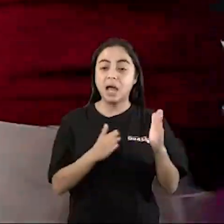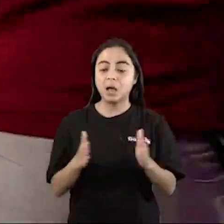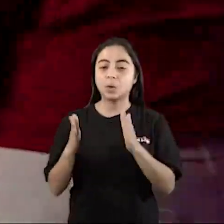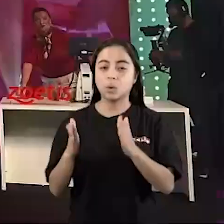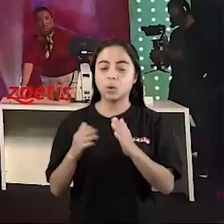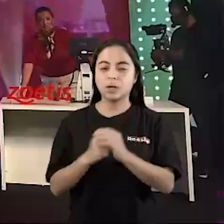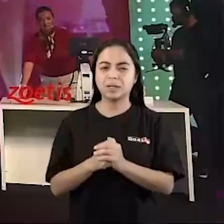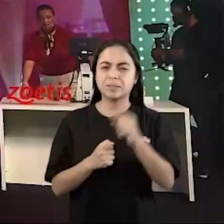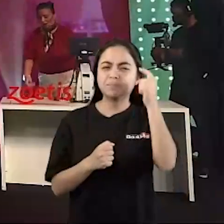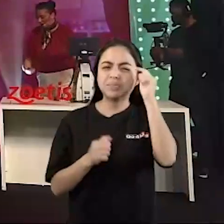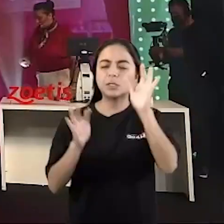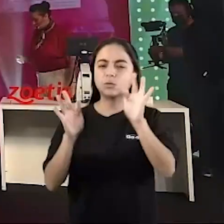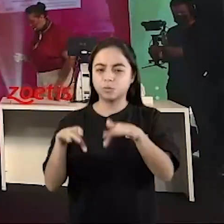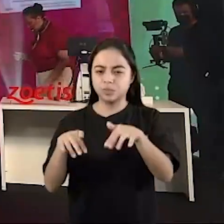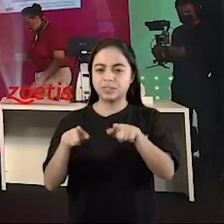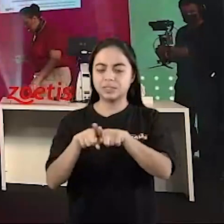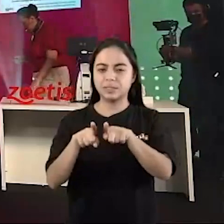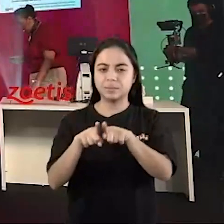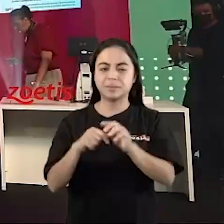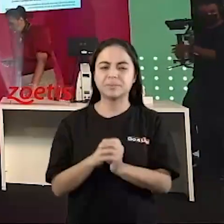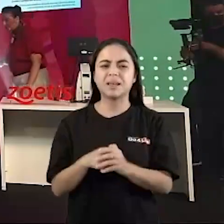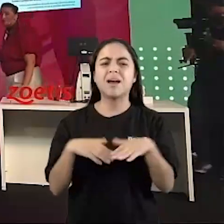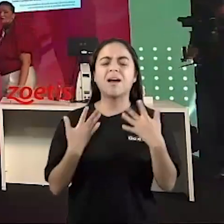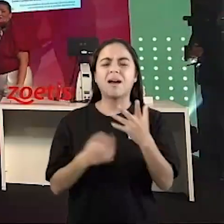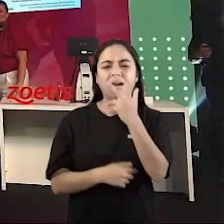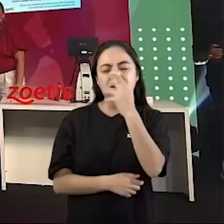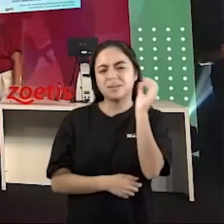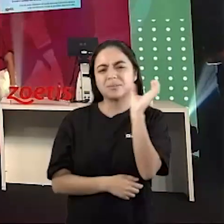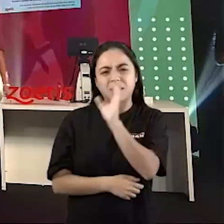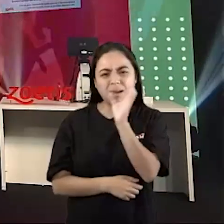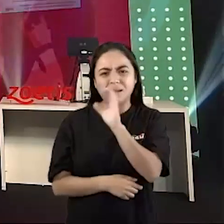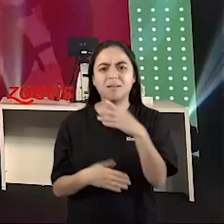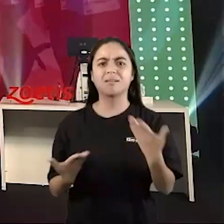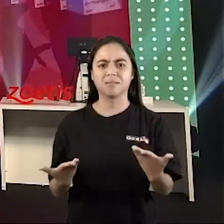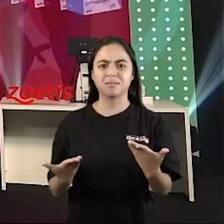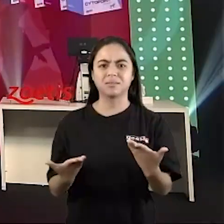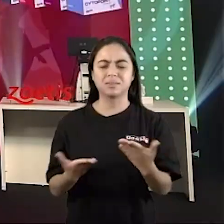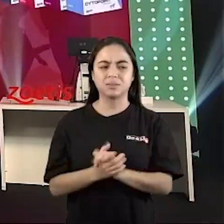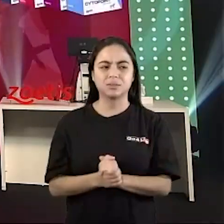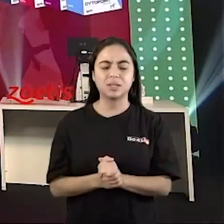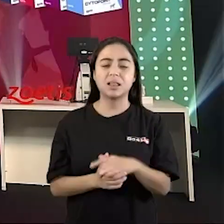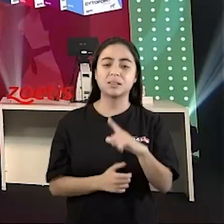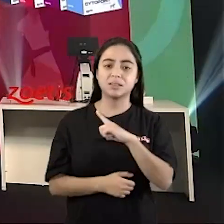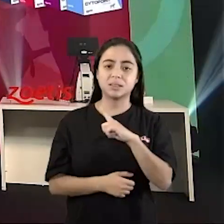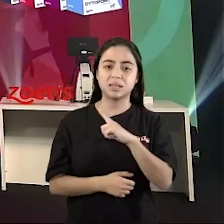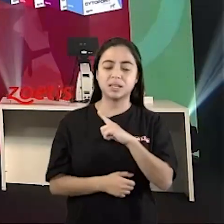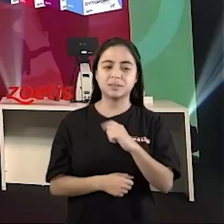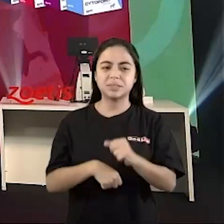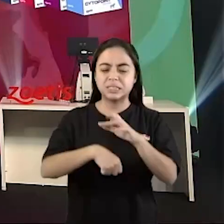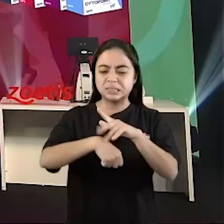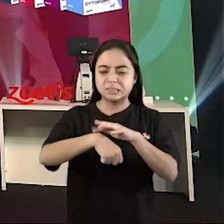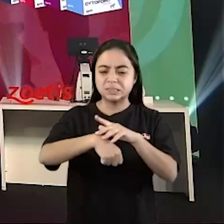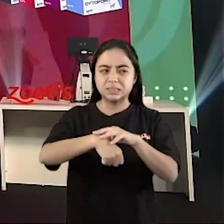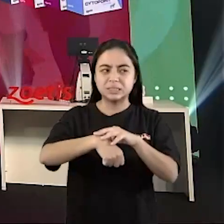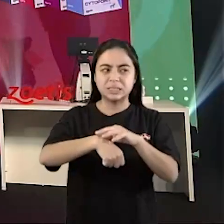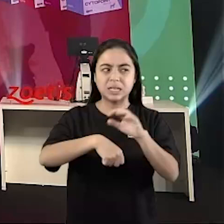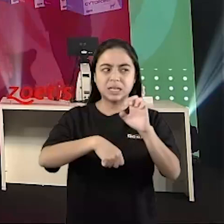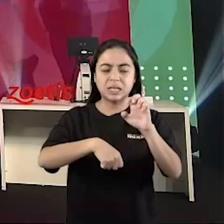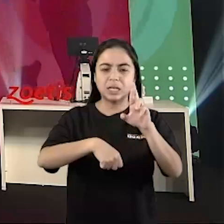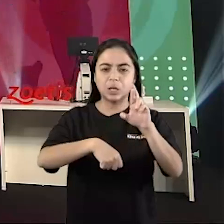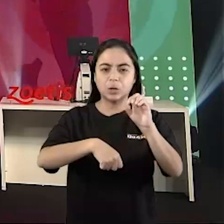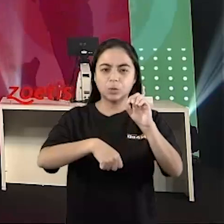indo para o nosso fim, eu acho que passa tão rápido, a gente tem as lesões erodulcerativas